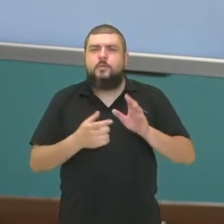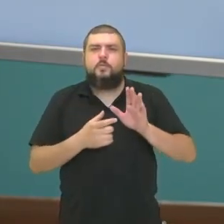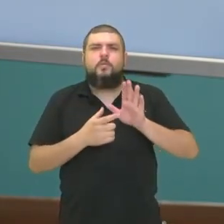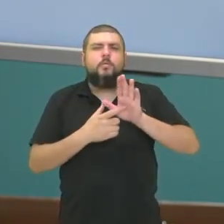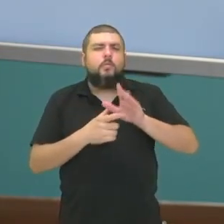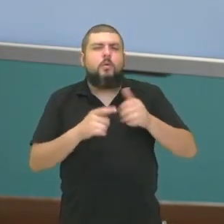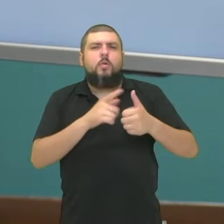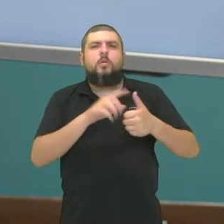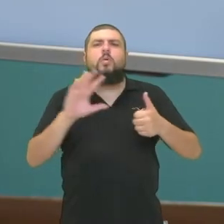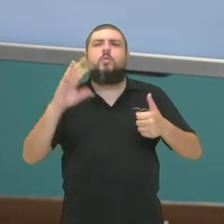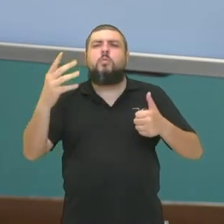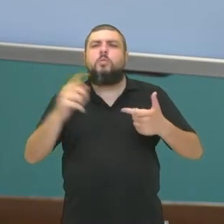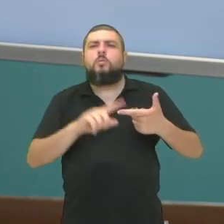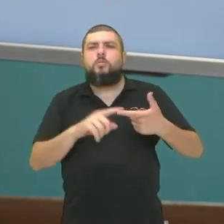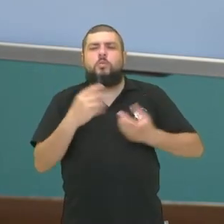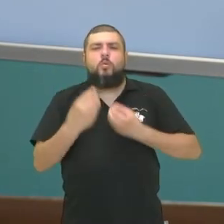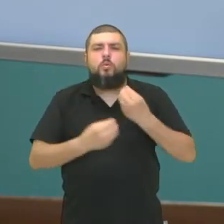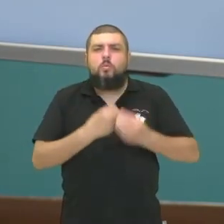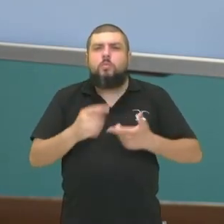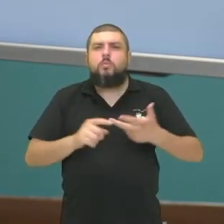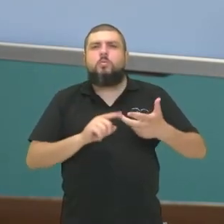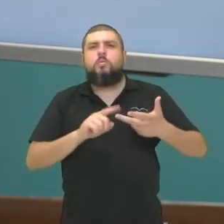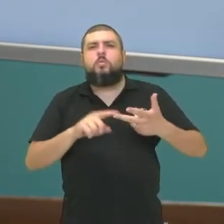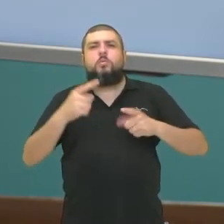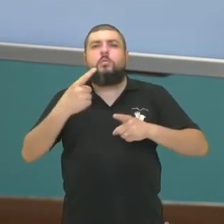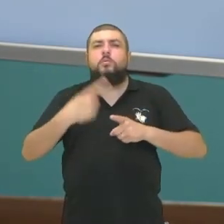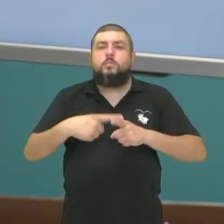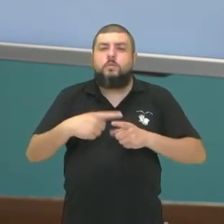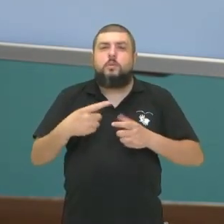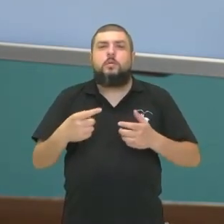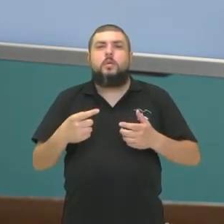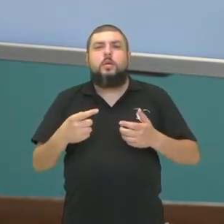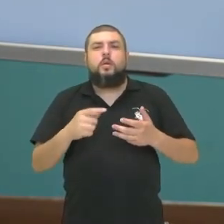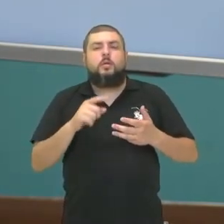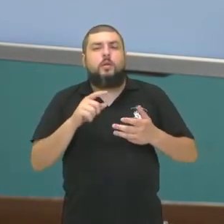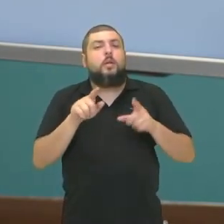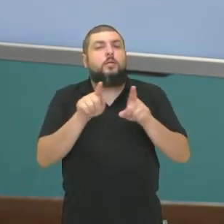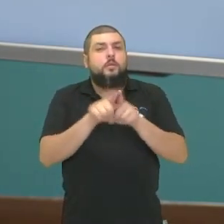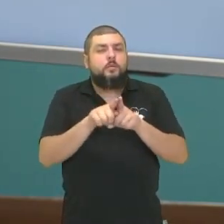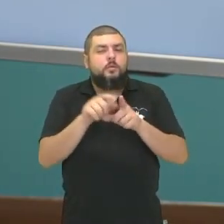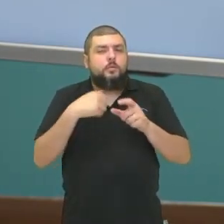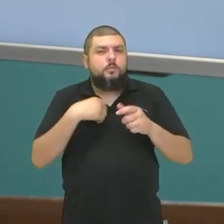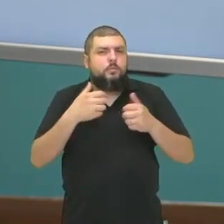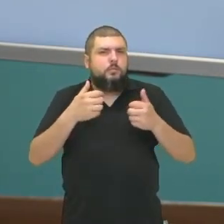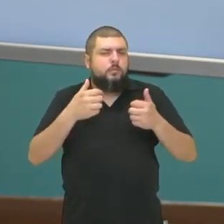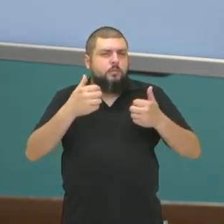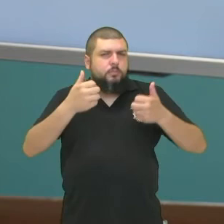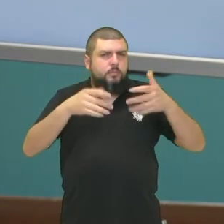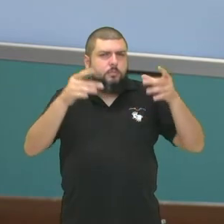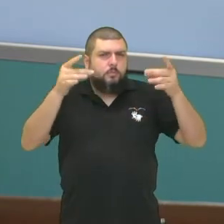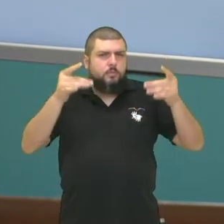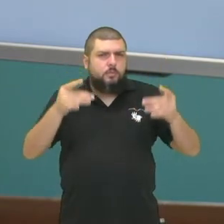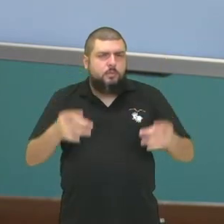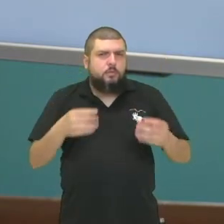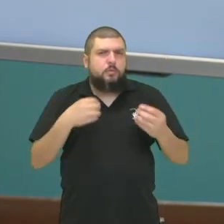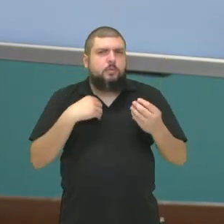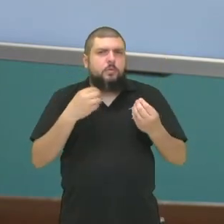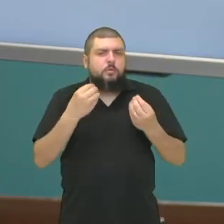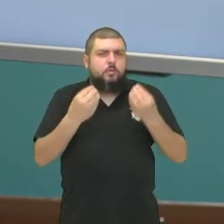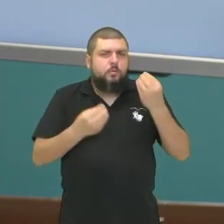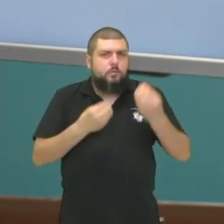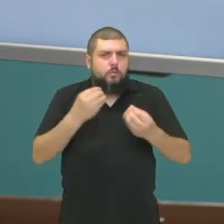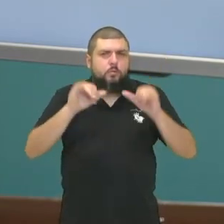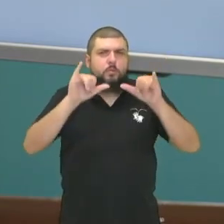o como, o porquê, o que está sendo informado. Ainda vimos o detalhe maior através dos depoimentos no corpo